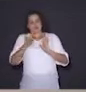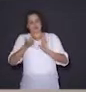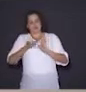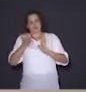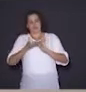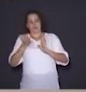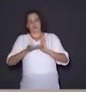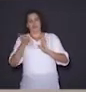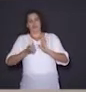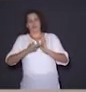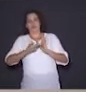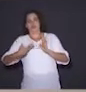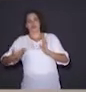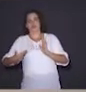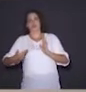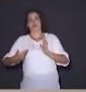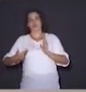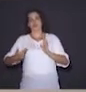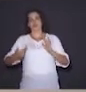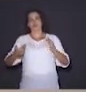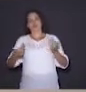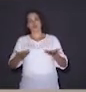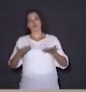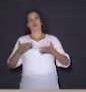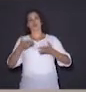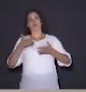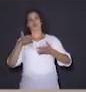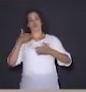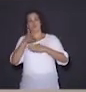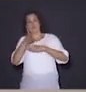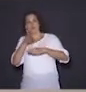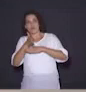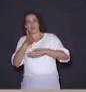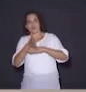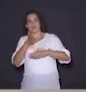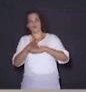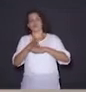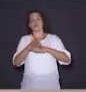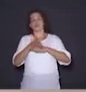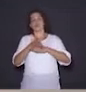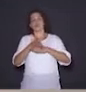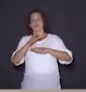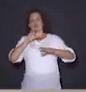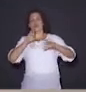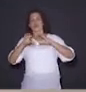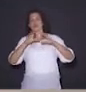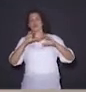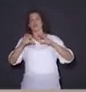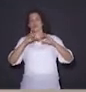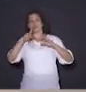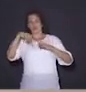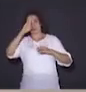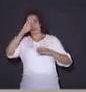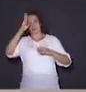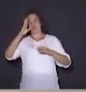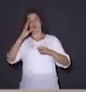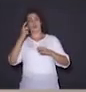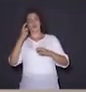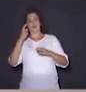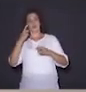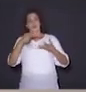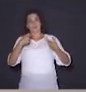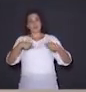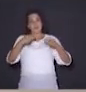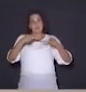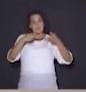para efetivamente o acesso ao serviço de comunicações essenciais serem vistos a partir de uma perspectiva de direitos e não somente